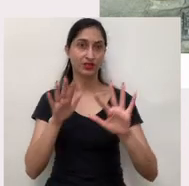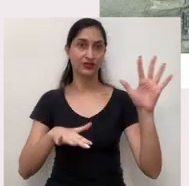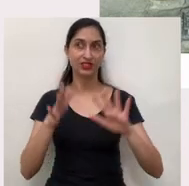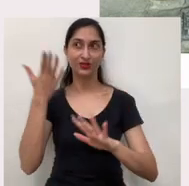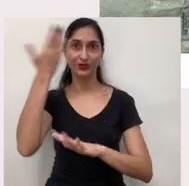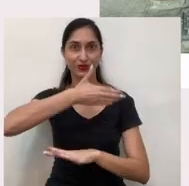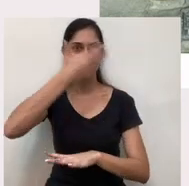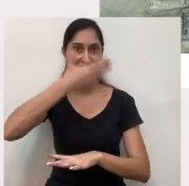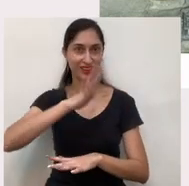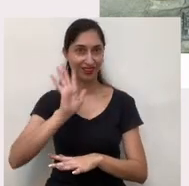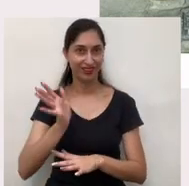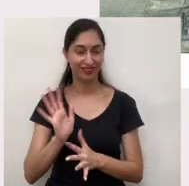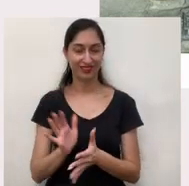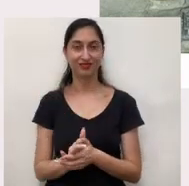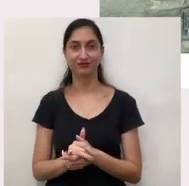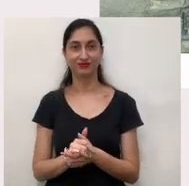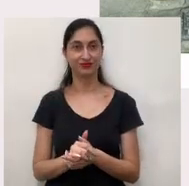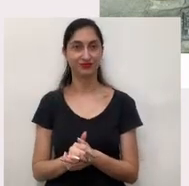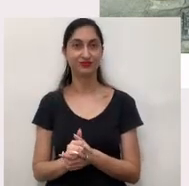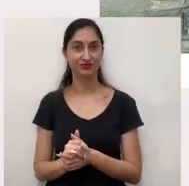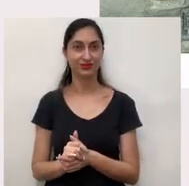olhos, né? E aí